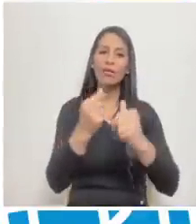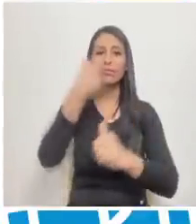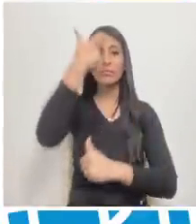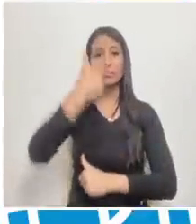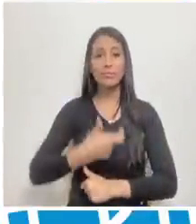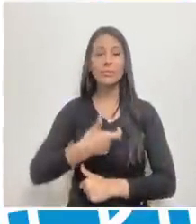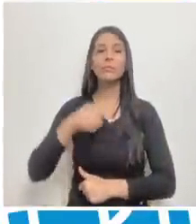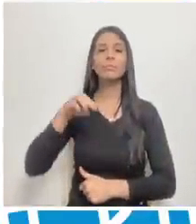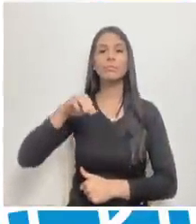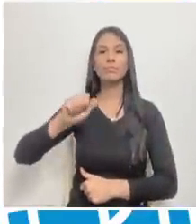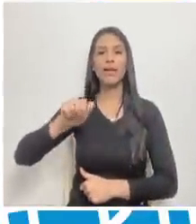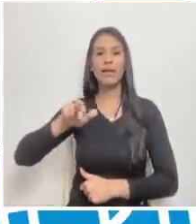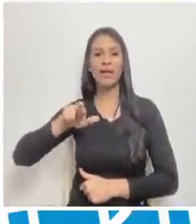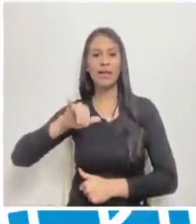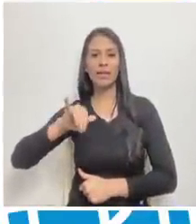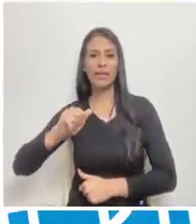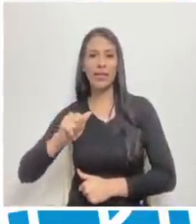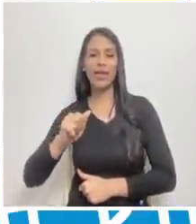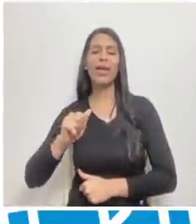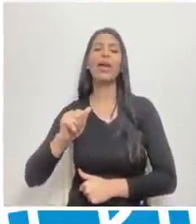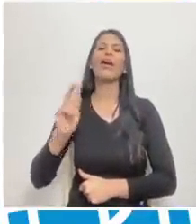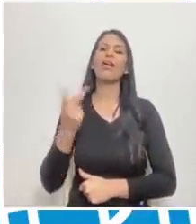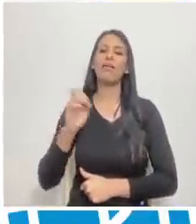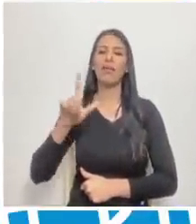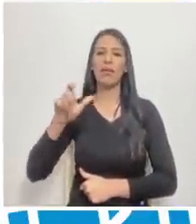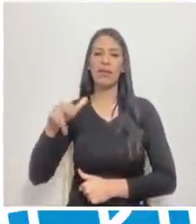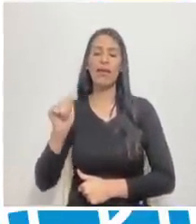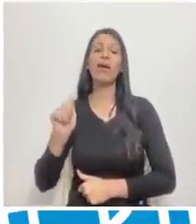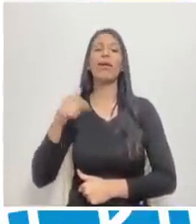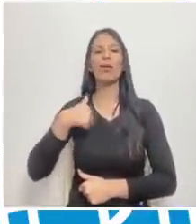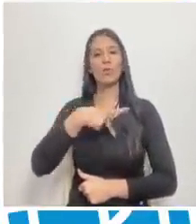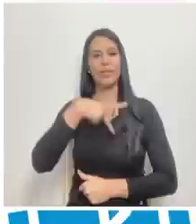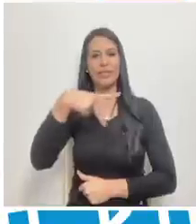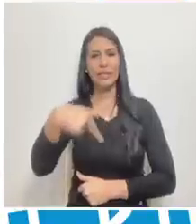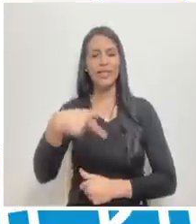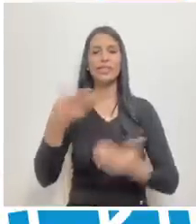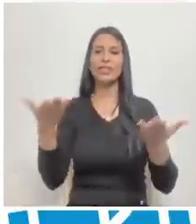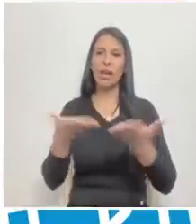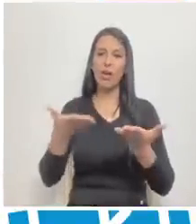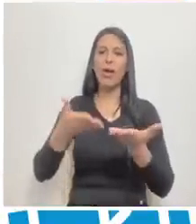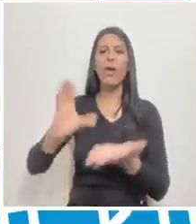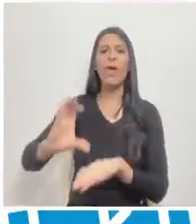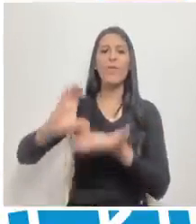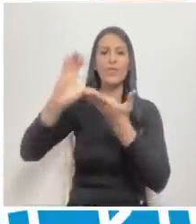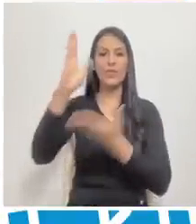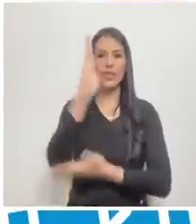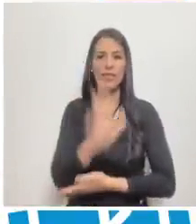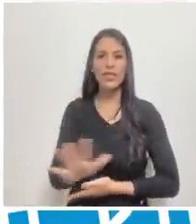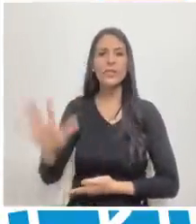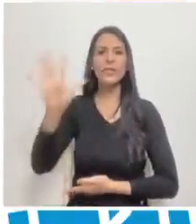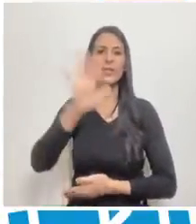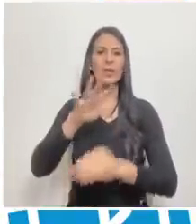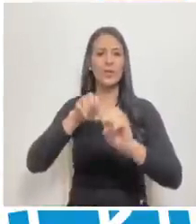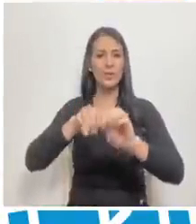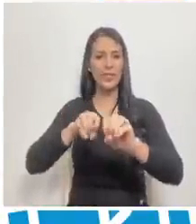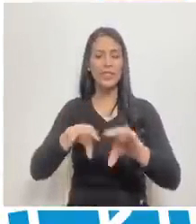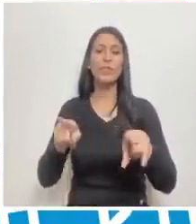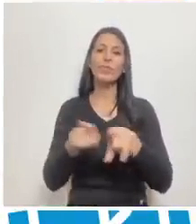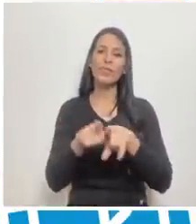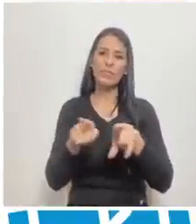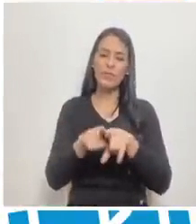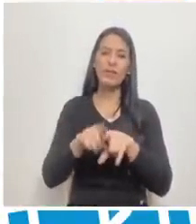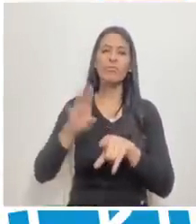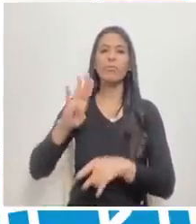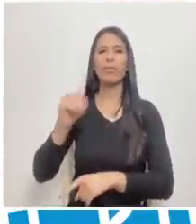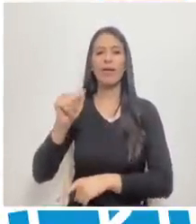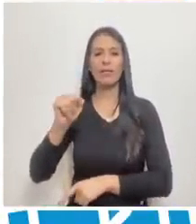Helena Guimarães de Castro, sou presidente do Conselho Nacional, estou presidente do Conselho Nacional de Educação e também da ABAV,